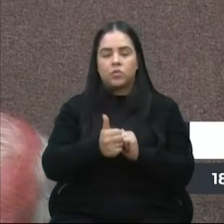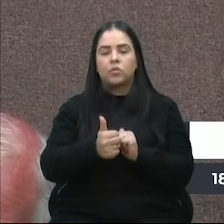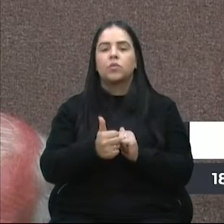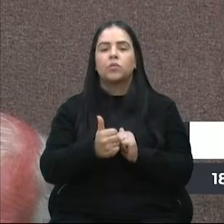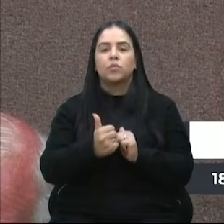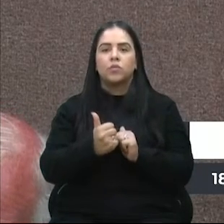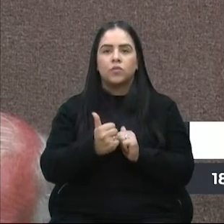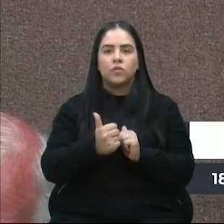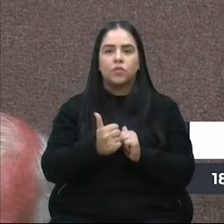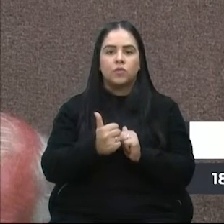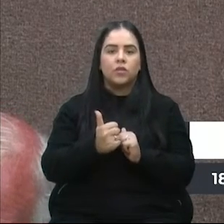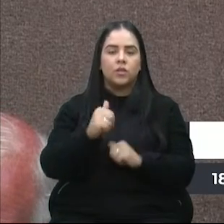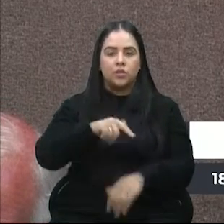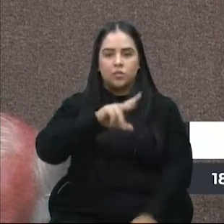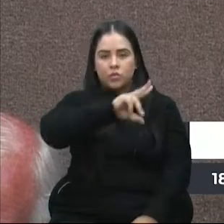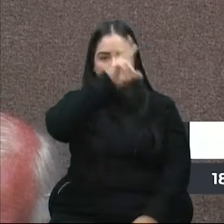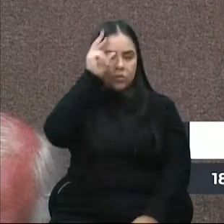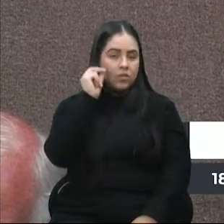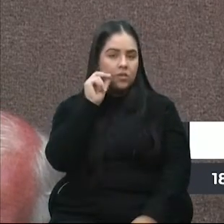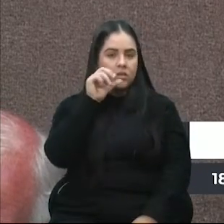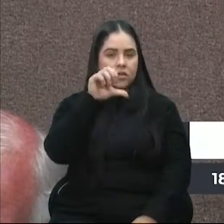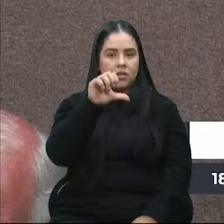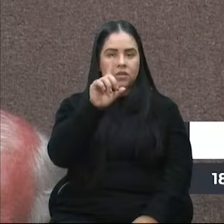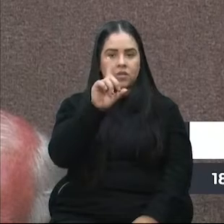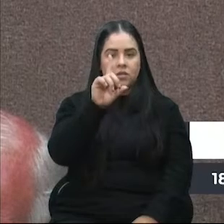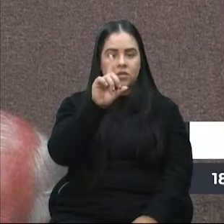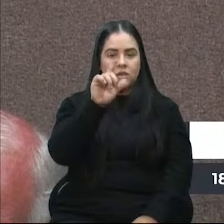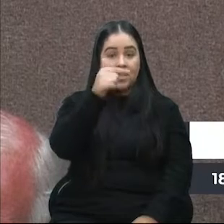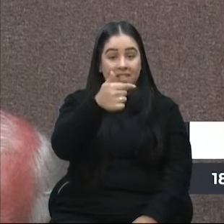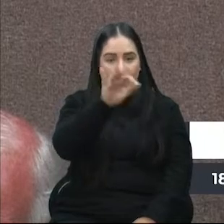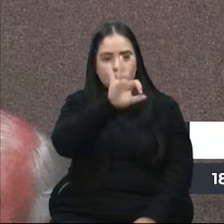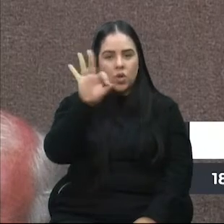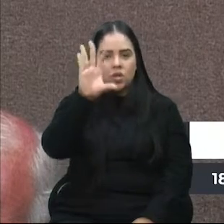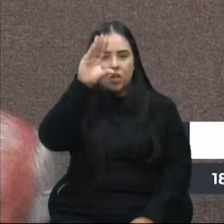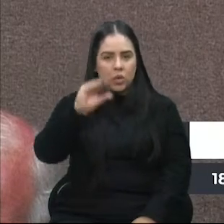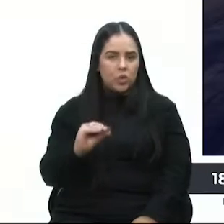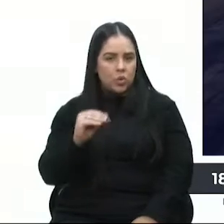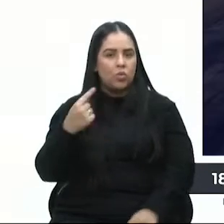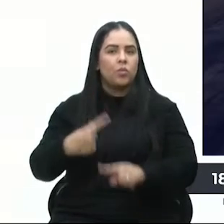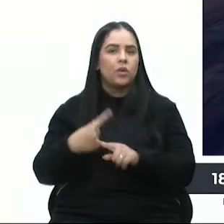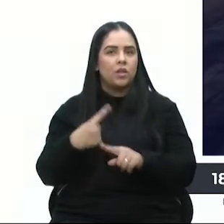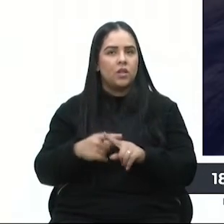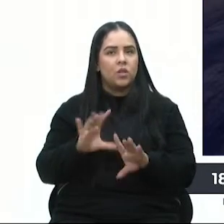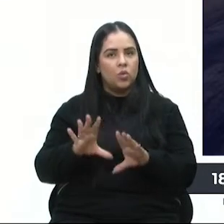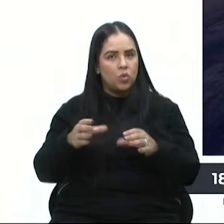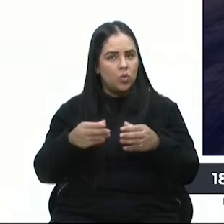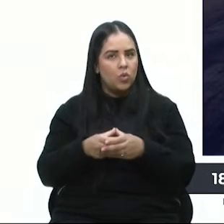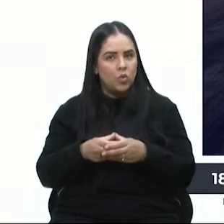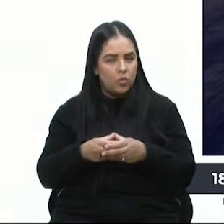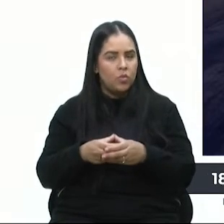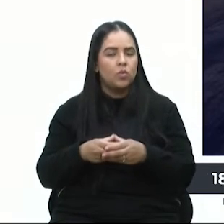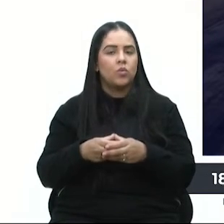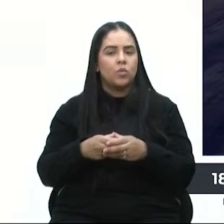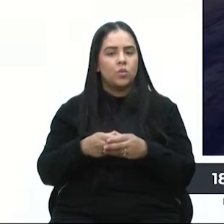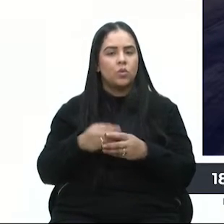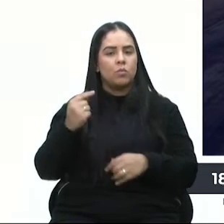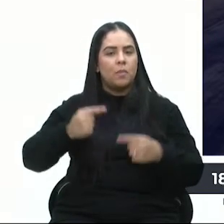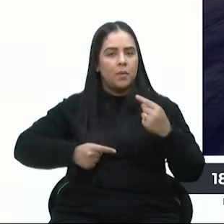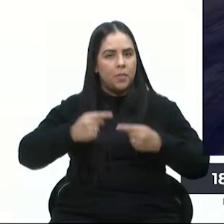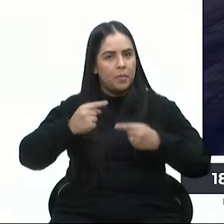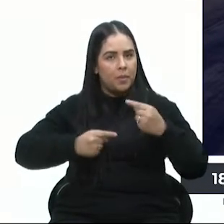no município. Será às 19 horas, porque esse público que estará aqui